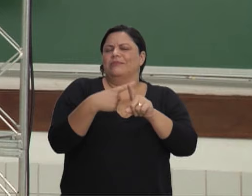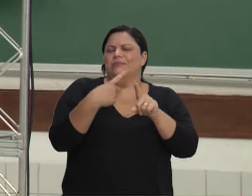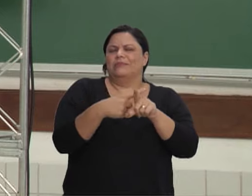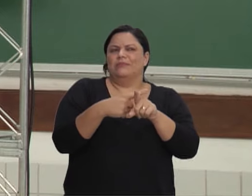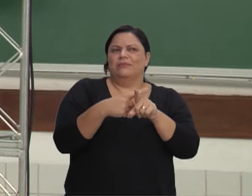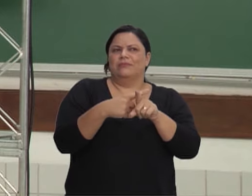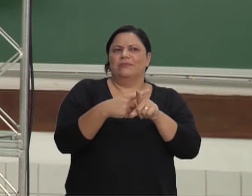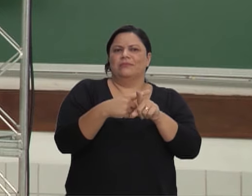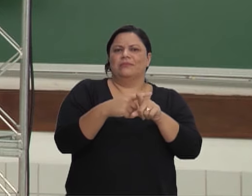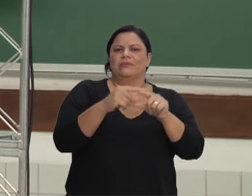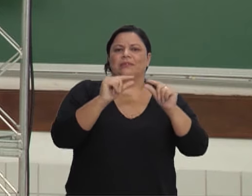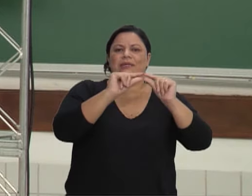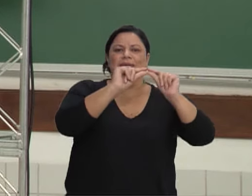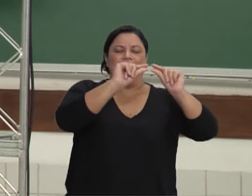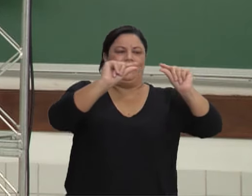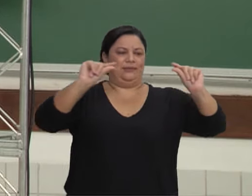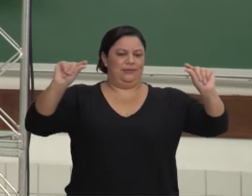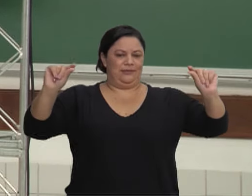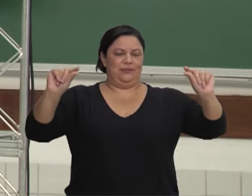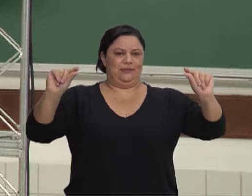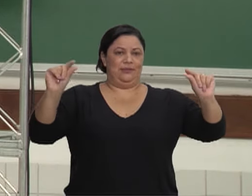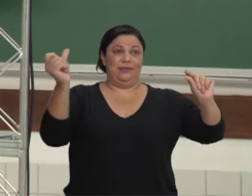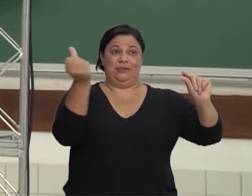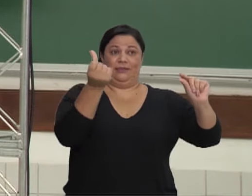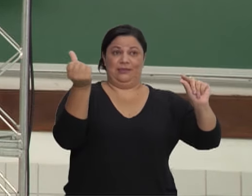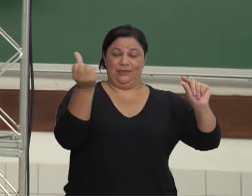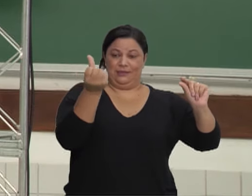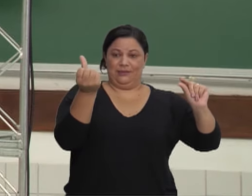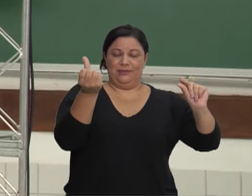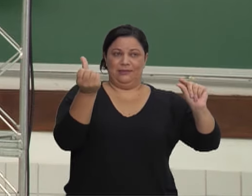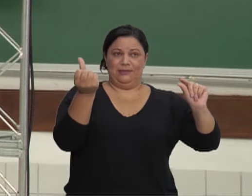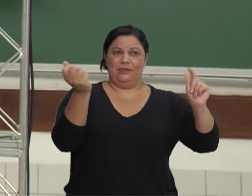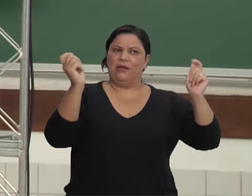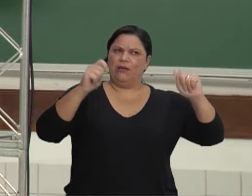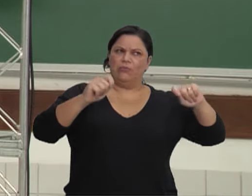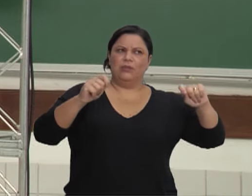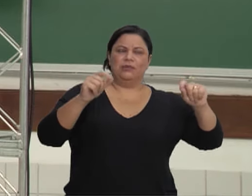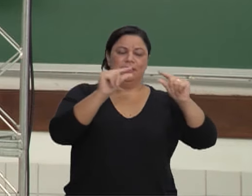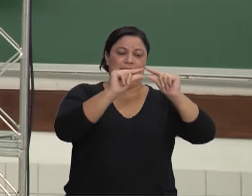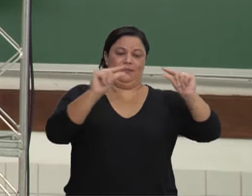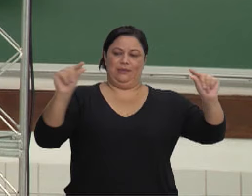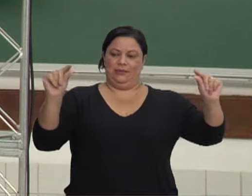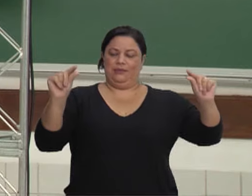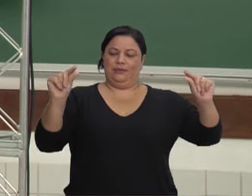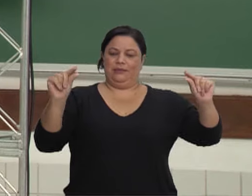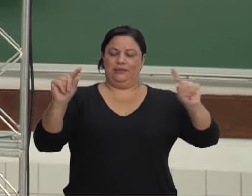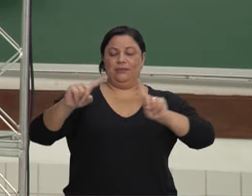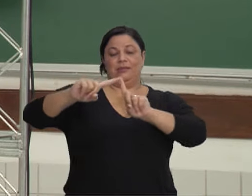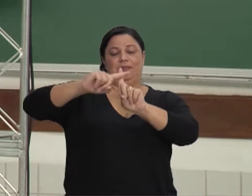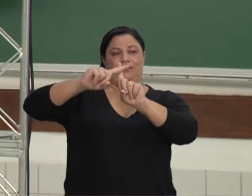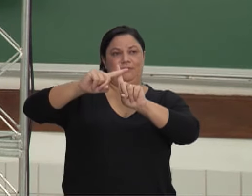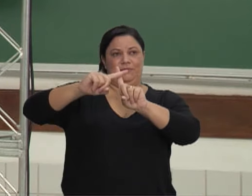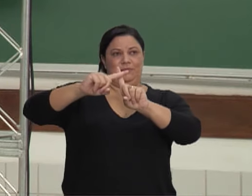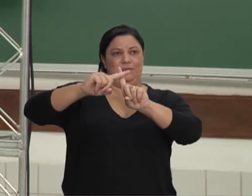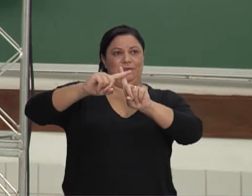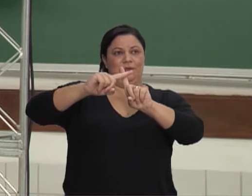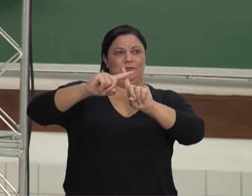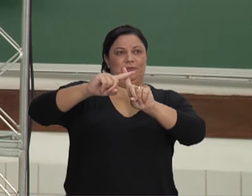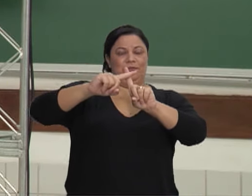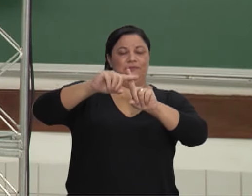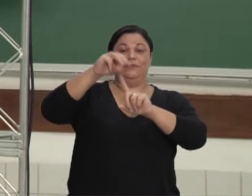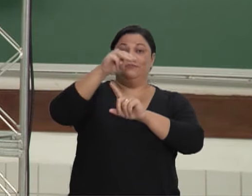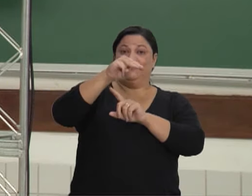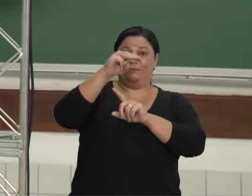que a distância é 6, mas o meu m pode ser negativo. A distância tem que ser positiva, mas o meu m pode assumir valores